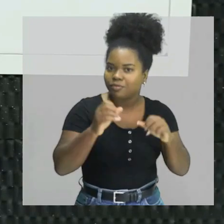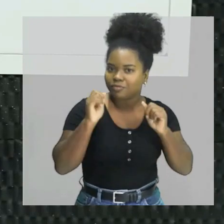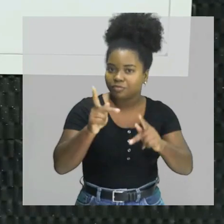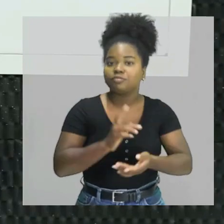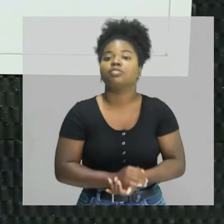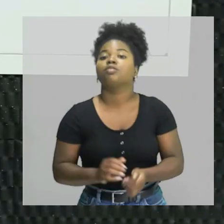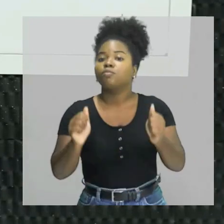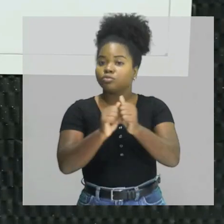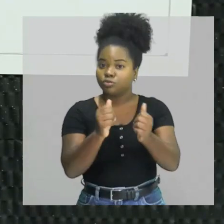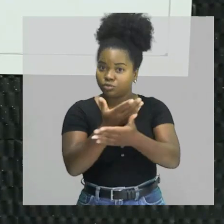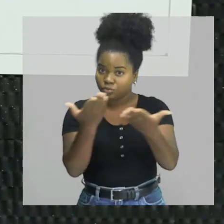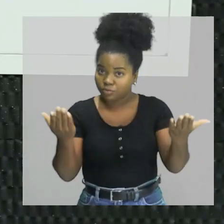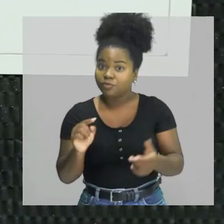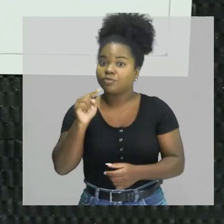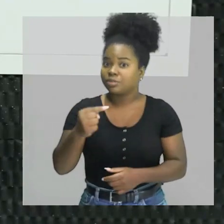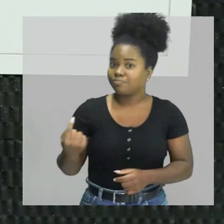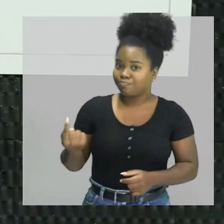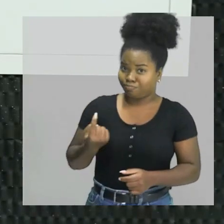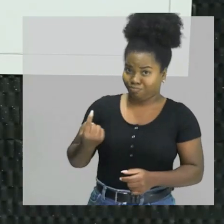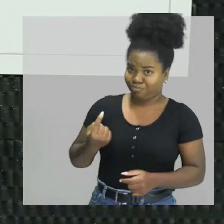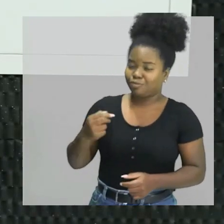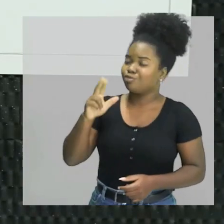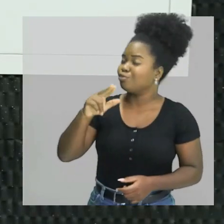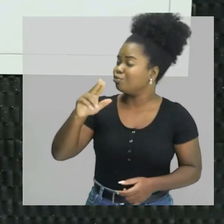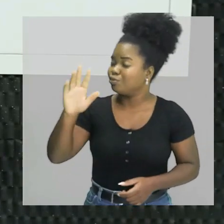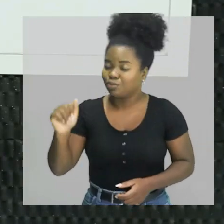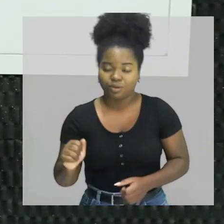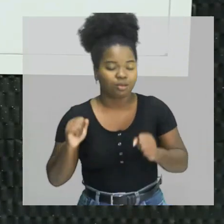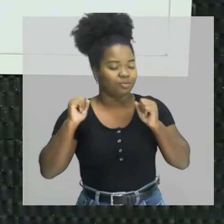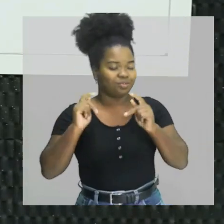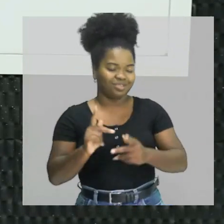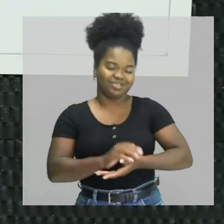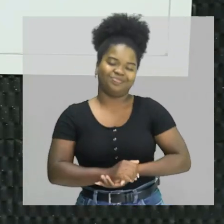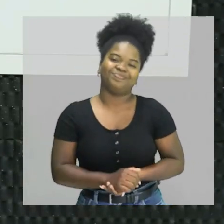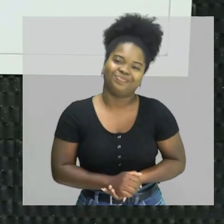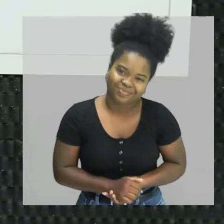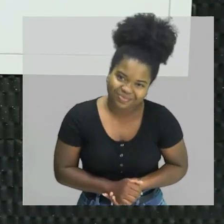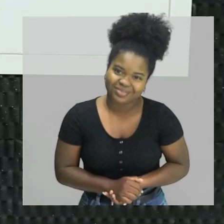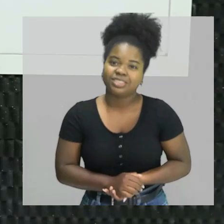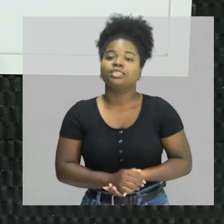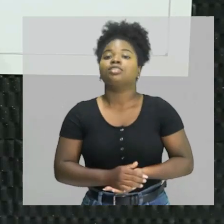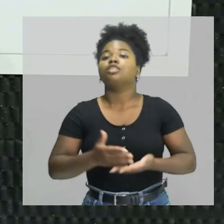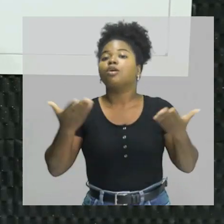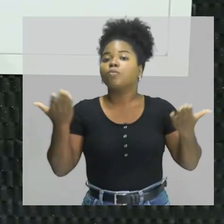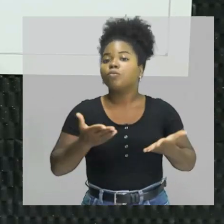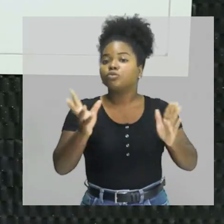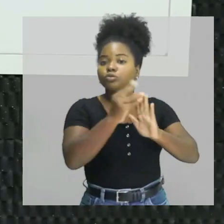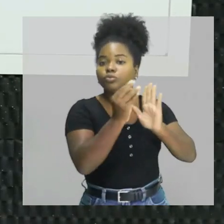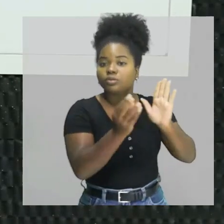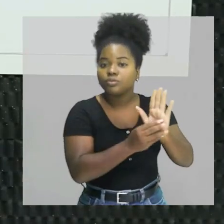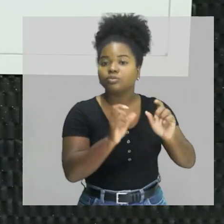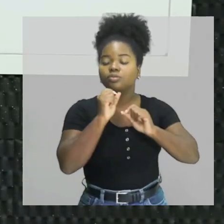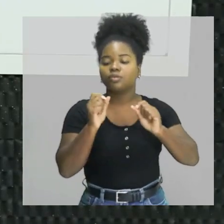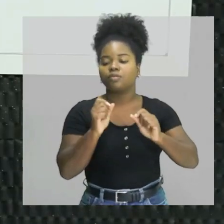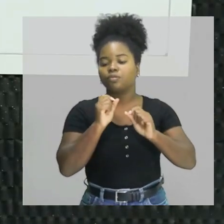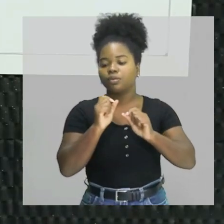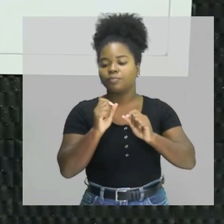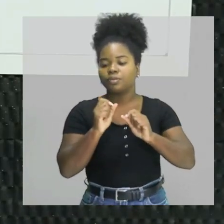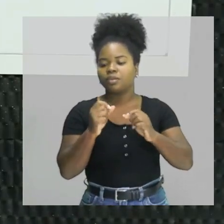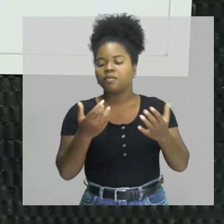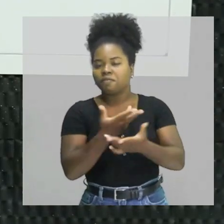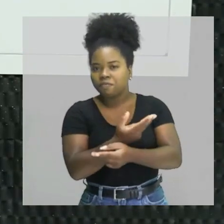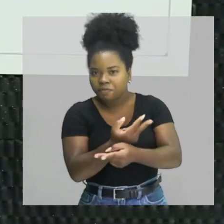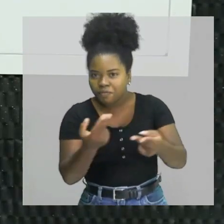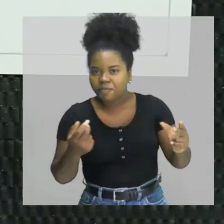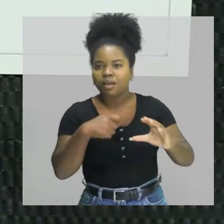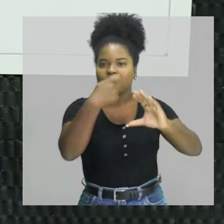só, certo? Vamos aqui, tá sempre lado a lado. Galera, a gente está fazendo o estudo do triângulo, né? Estou fazendo aqui vários vídeos sobre triângulo,